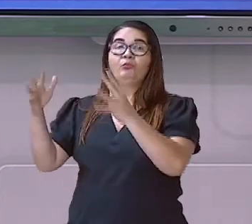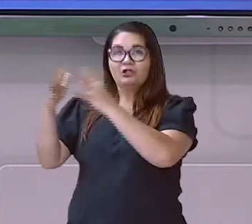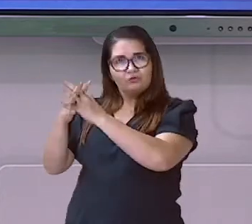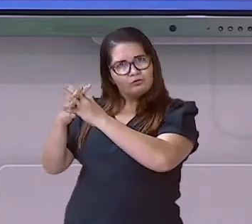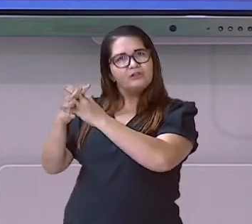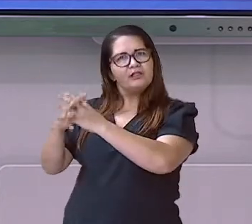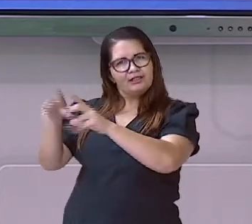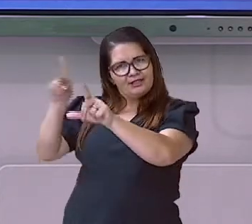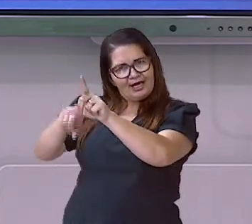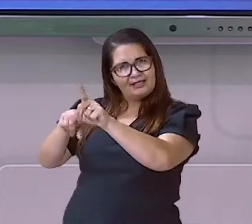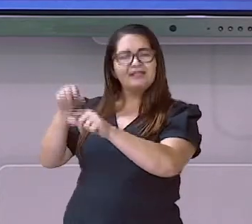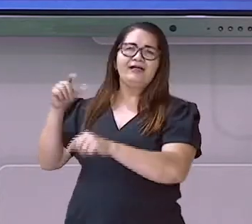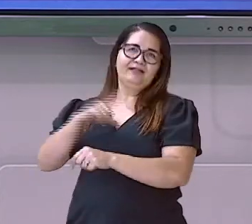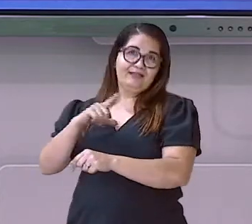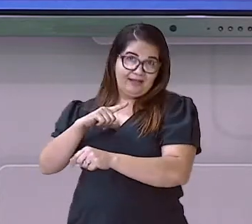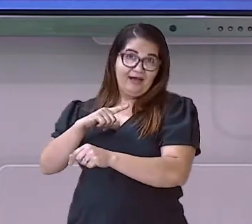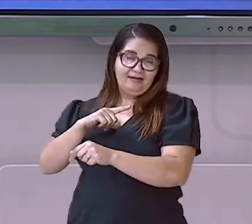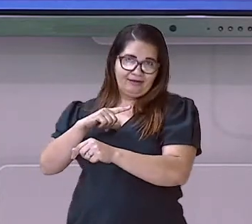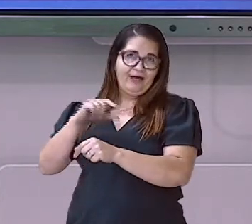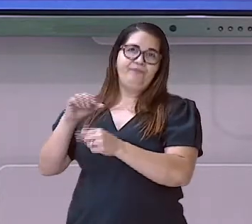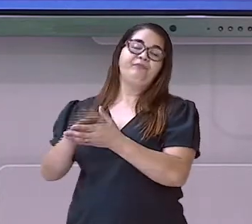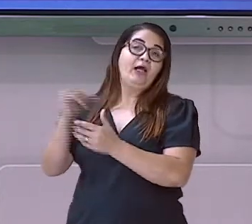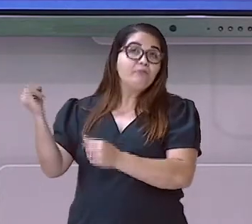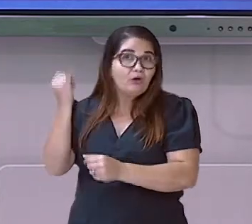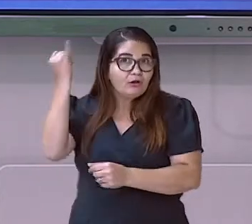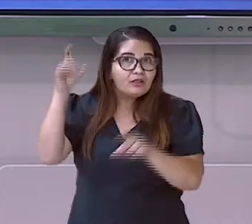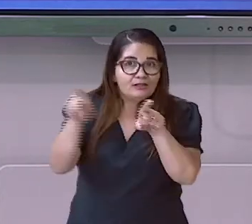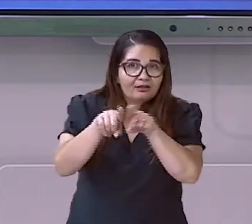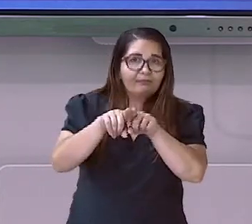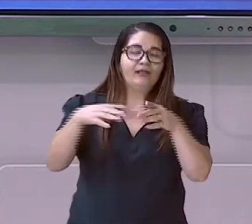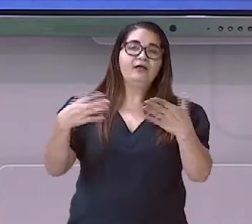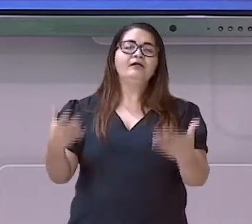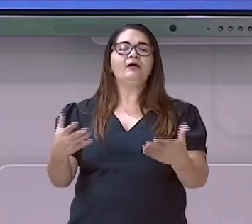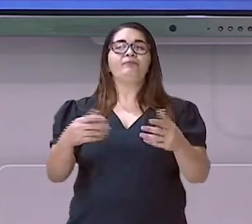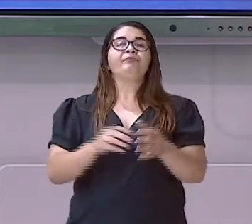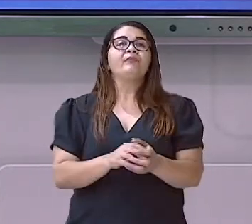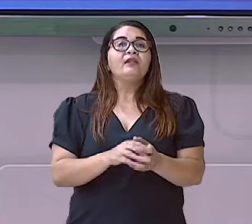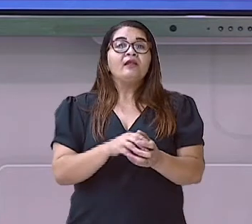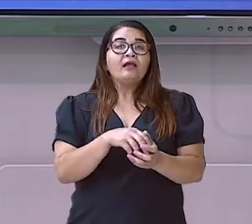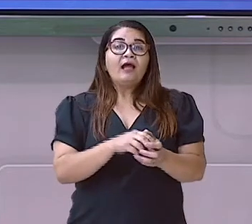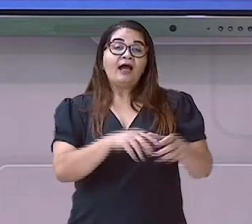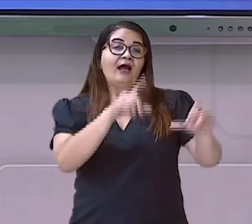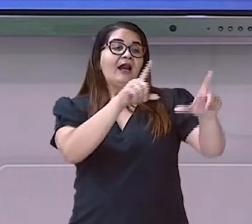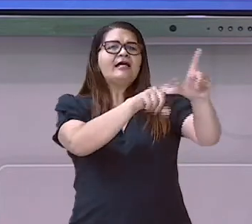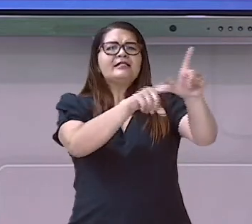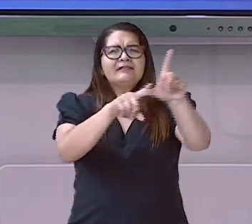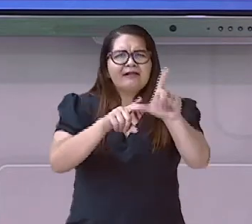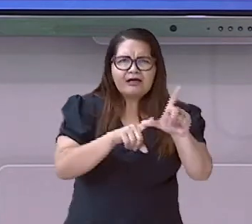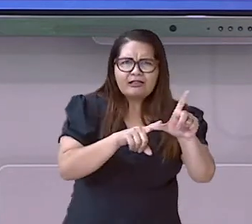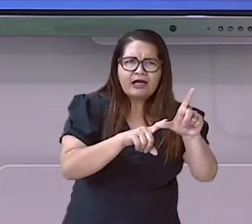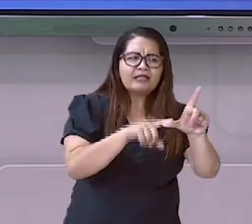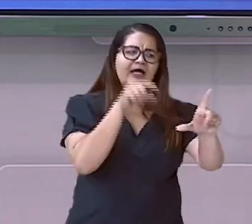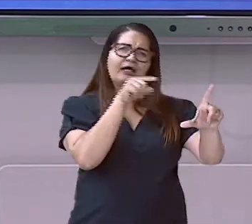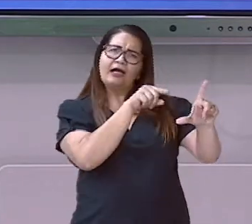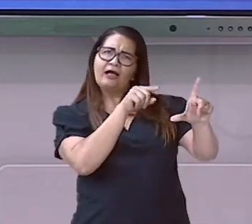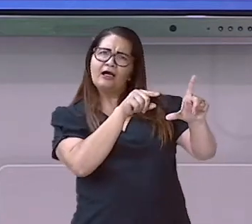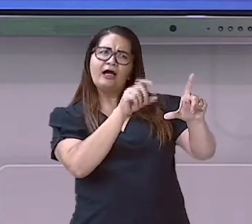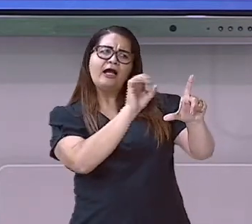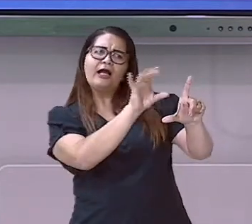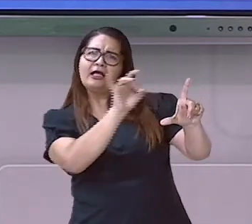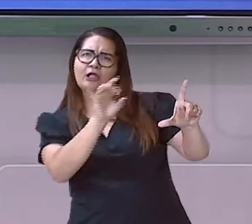Letras e som. Cada letra possui seu próprio som. Juntando várias letras, formamos